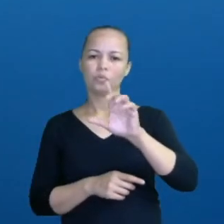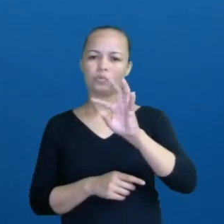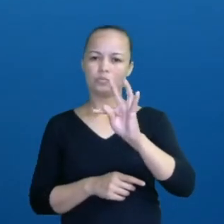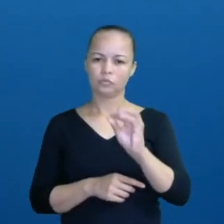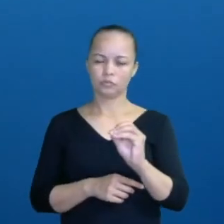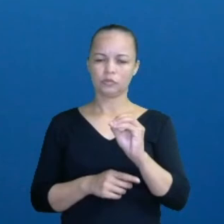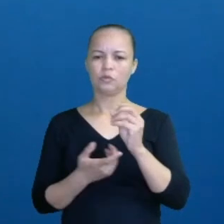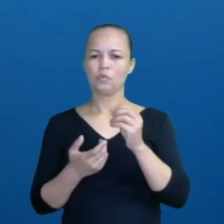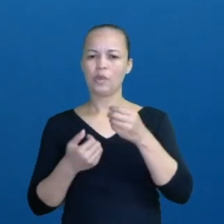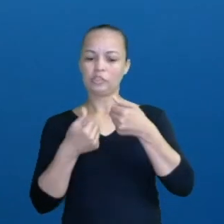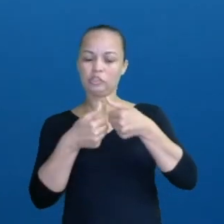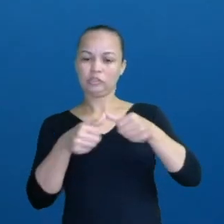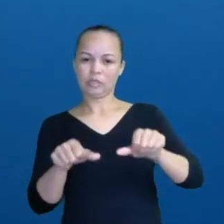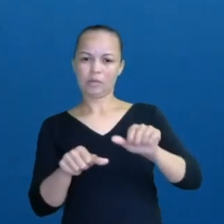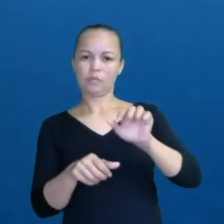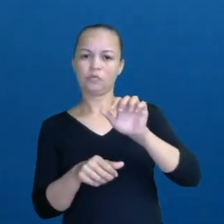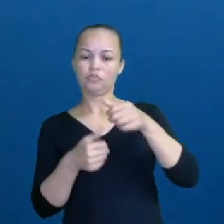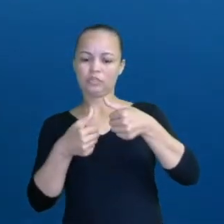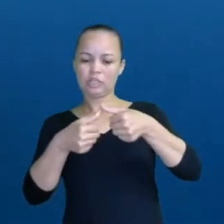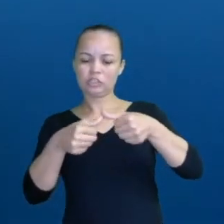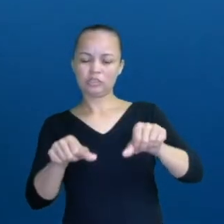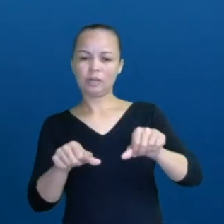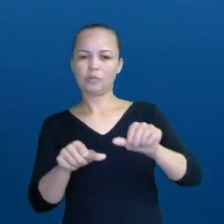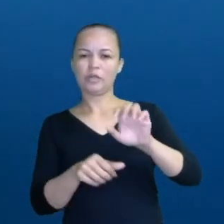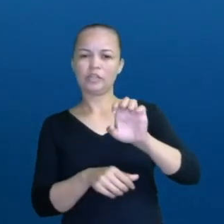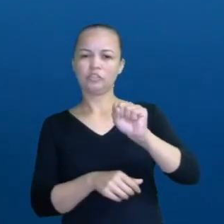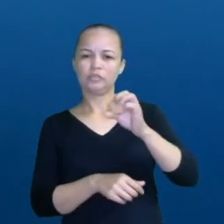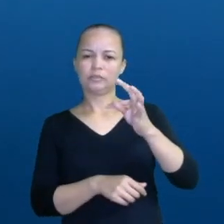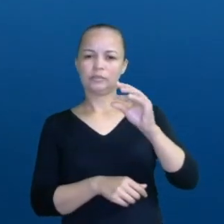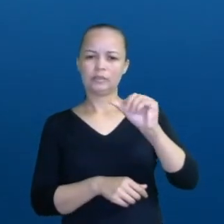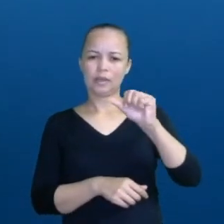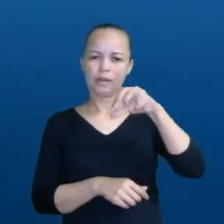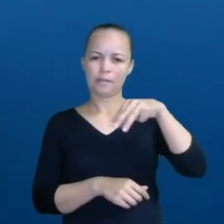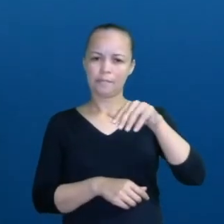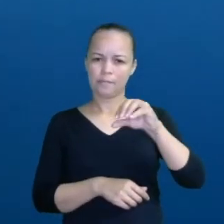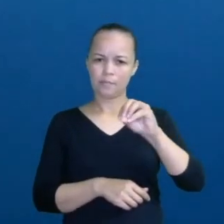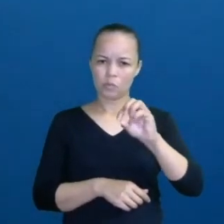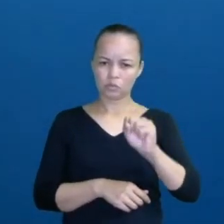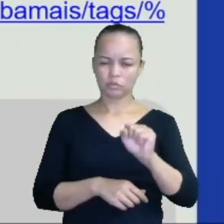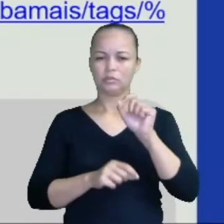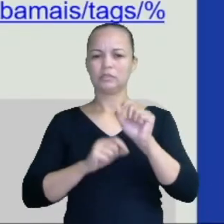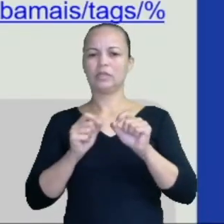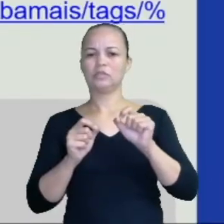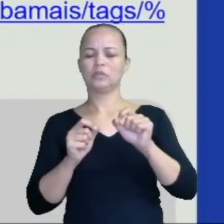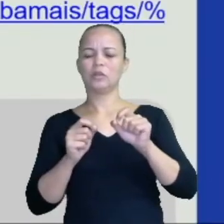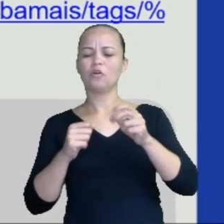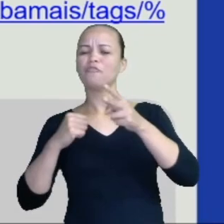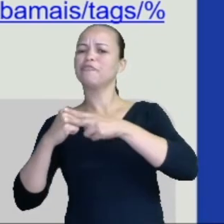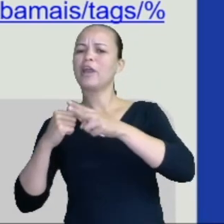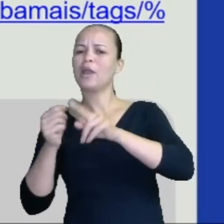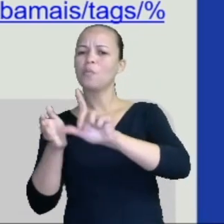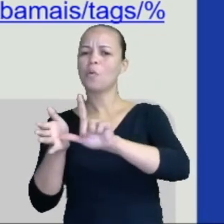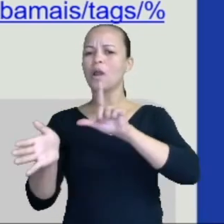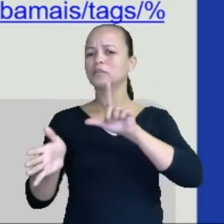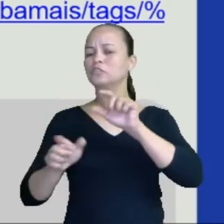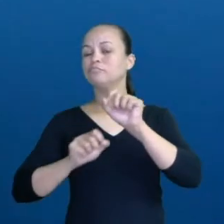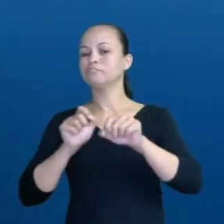estamos, pela terminação do verbo. Se eu fosse encaixar um pronome antes desse verbo, qual